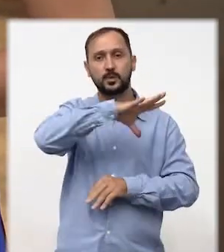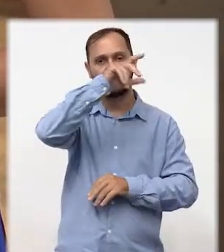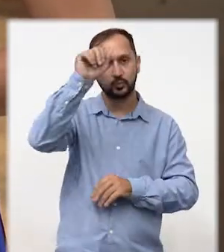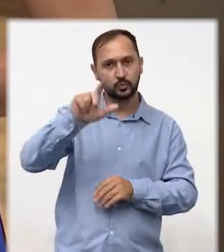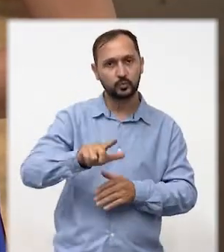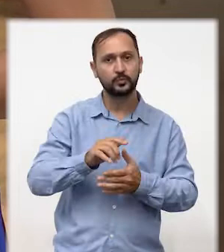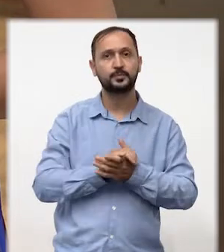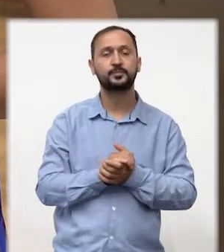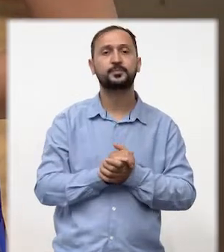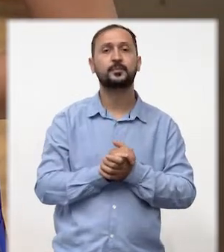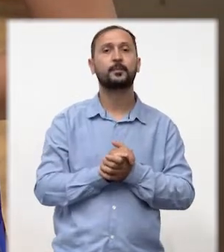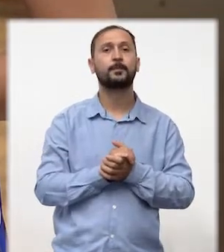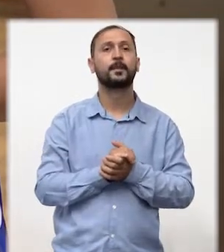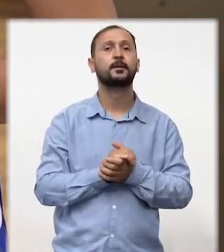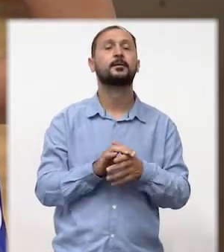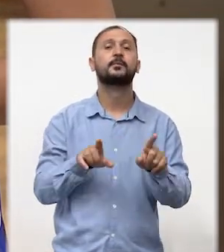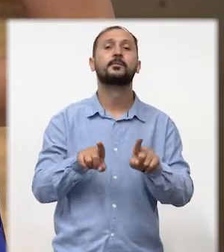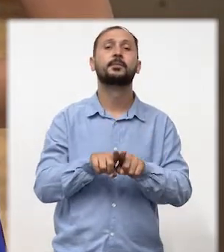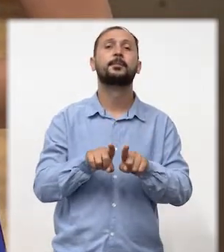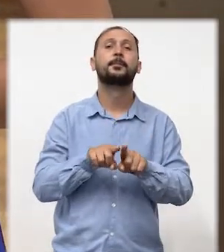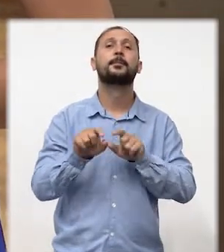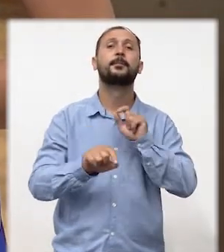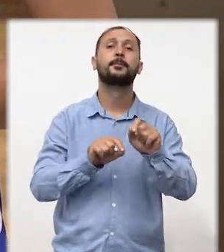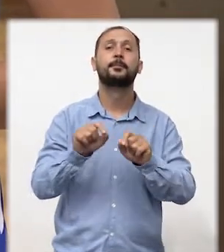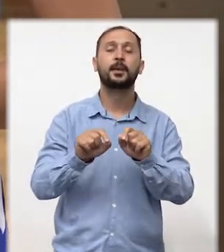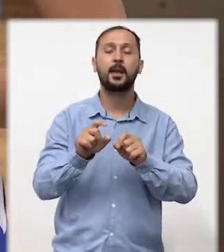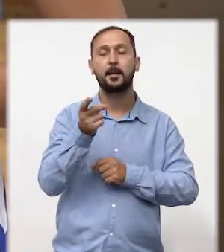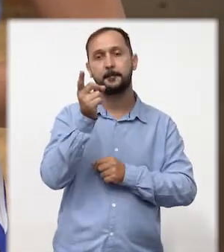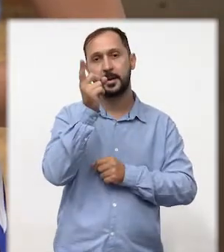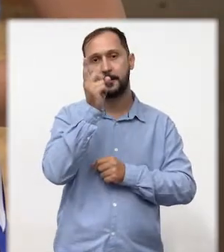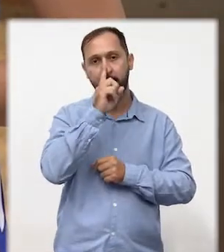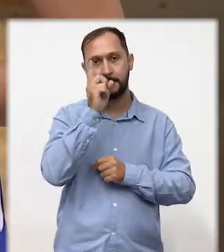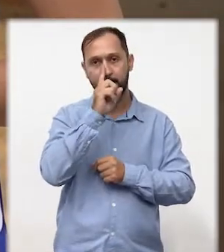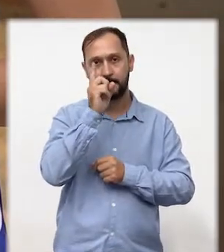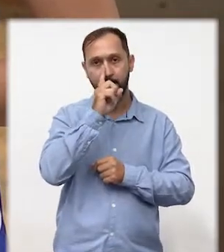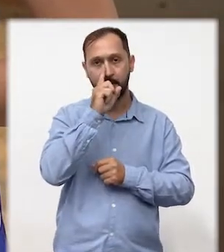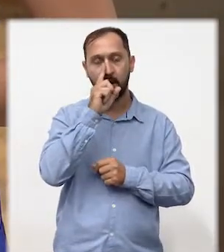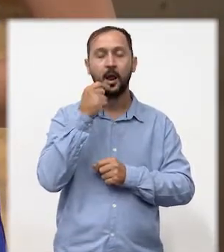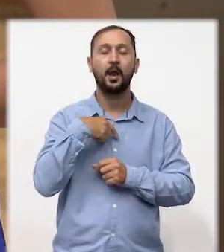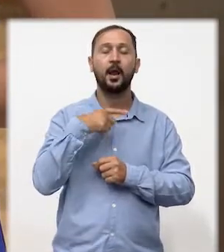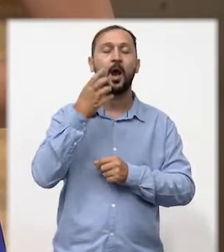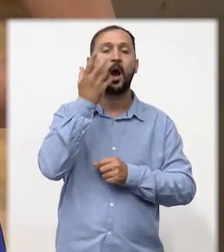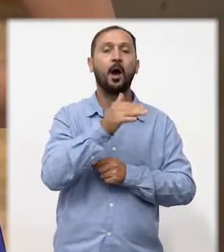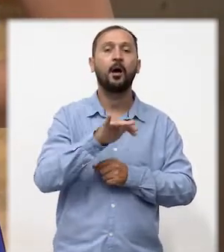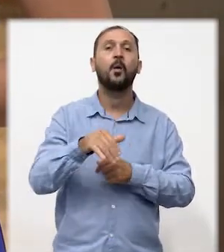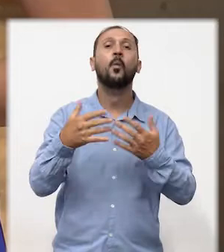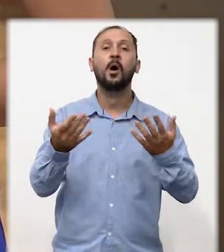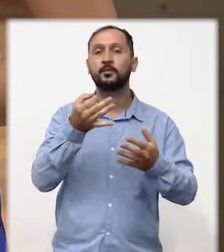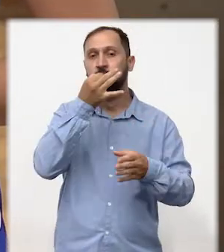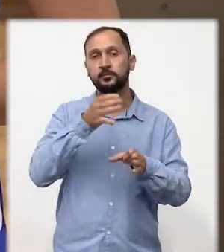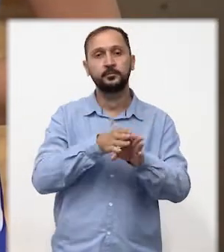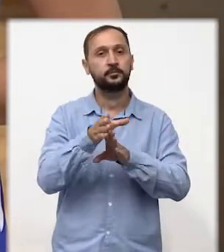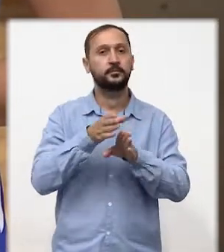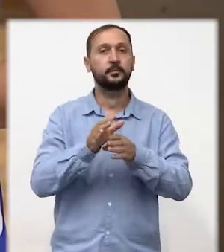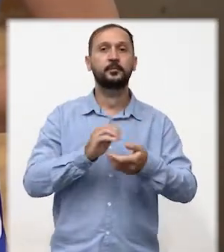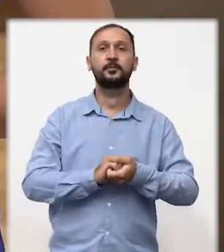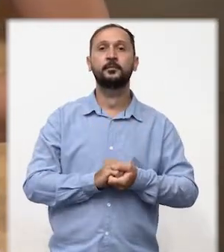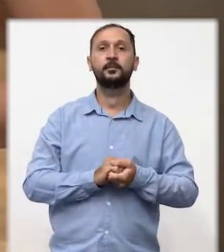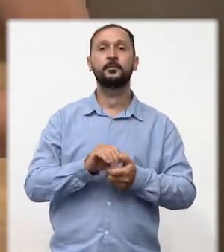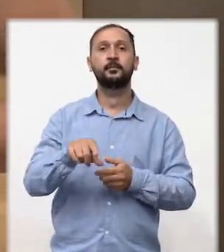população sul-mato-grossense e também para as nossas mães em relação às crianças. Qual é a dica,